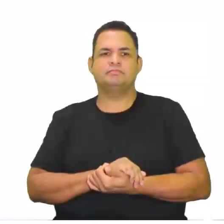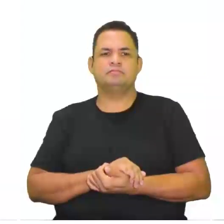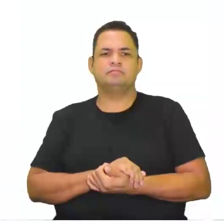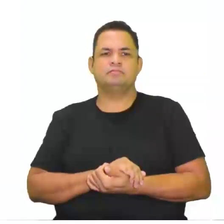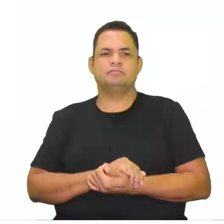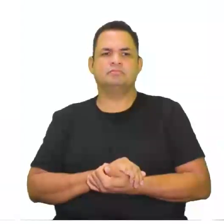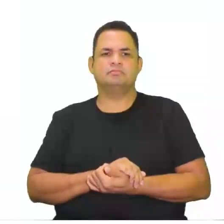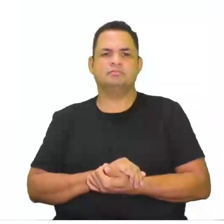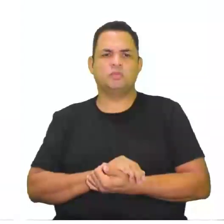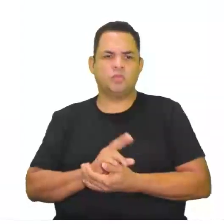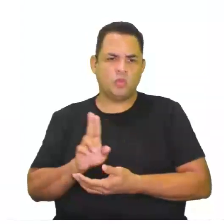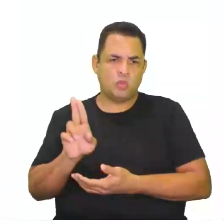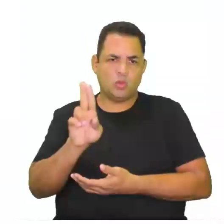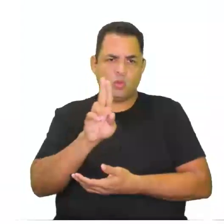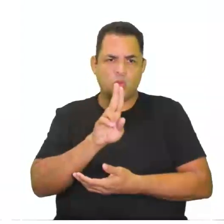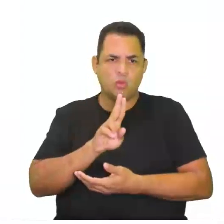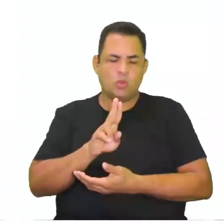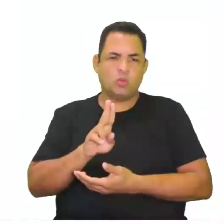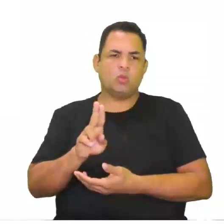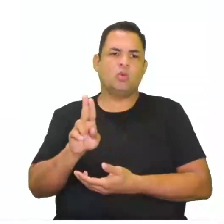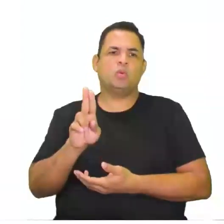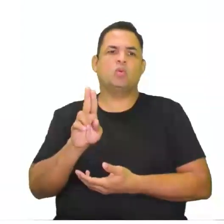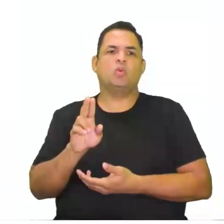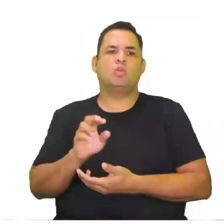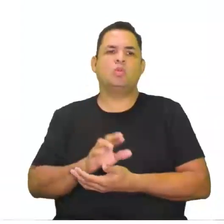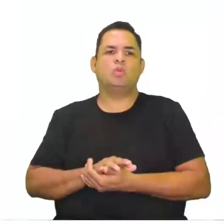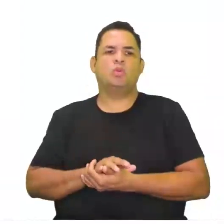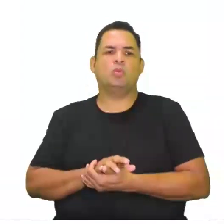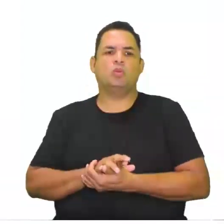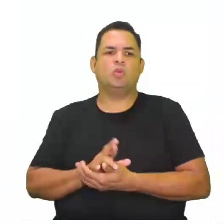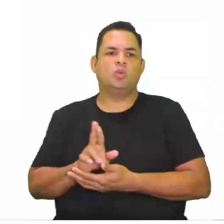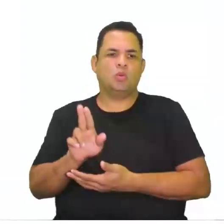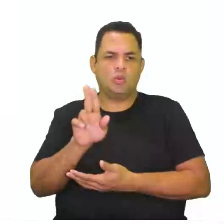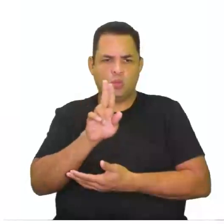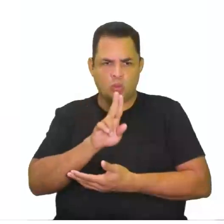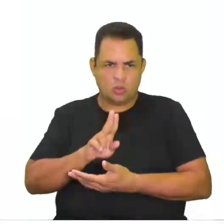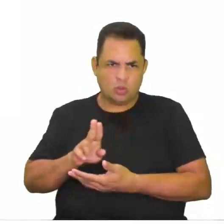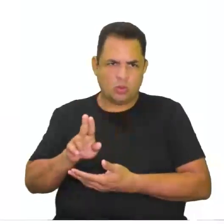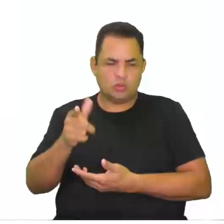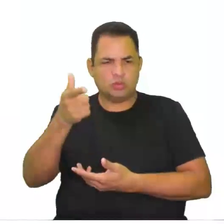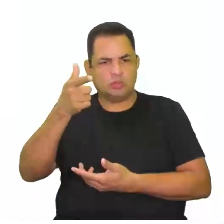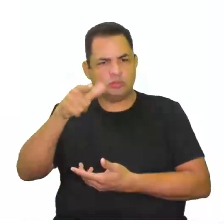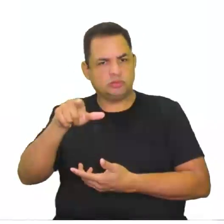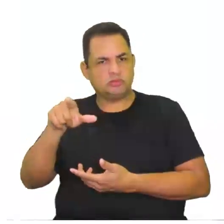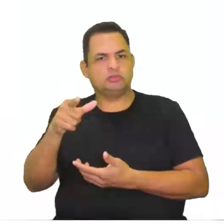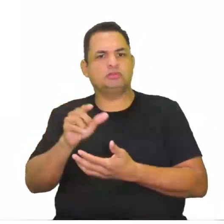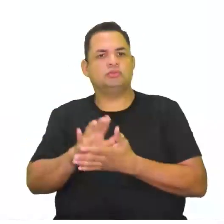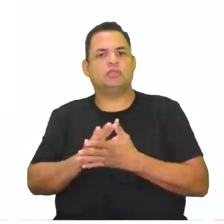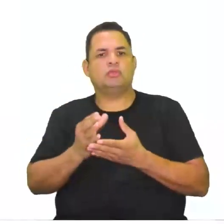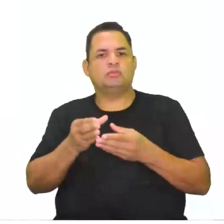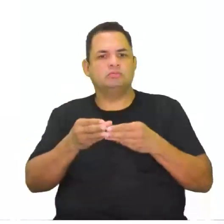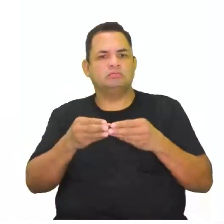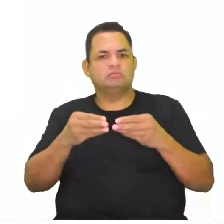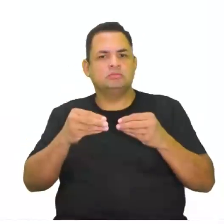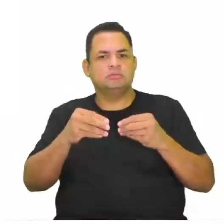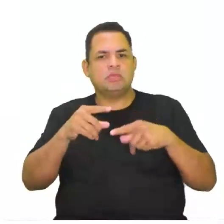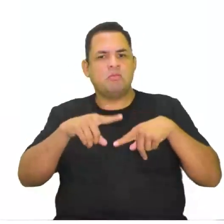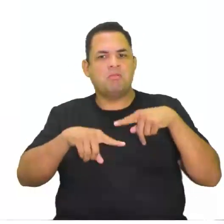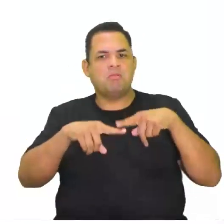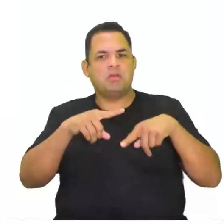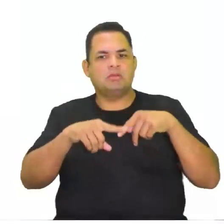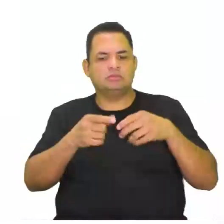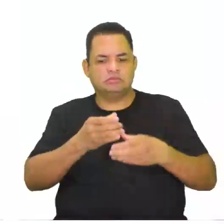delas. Reutilizar embalagens de produtos como garrafas plásticas.